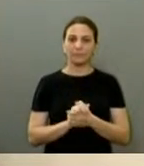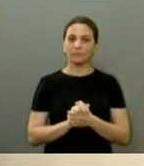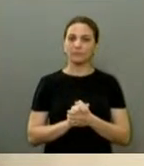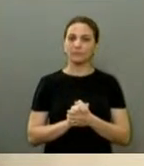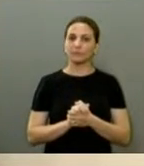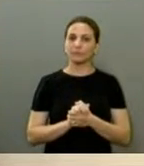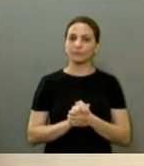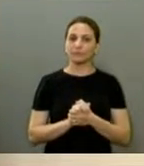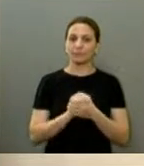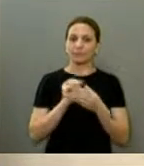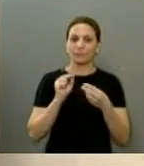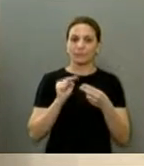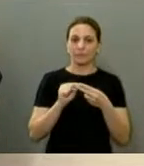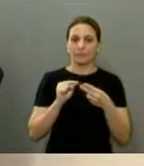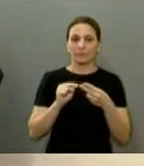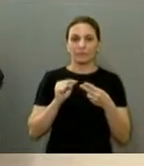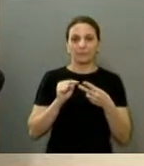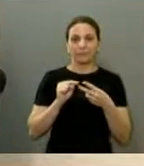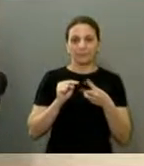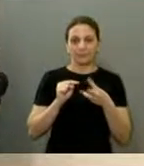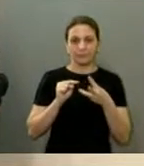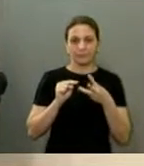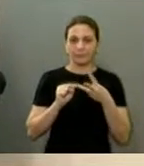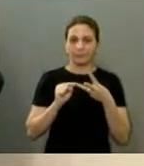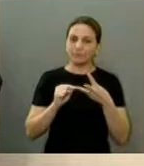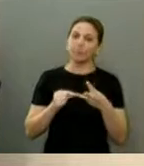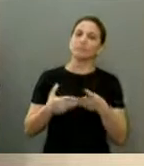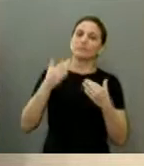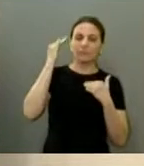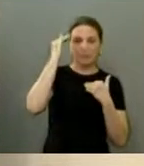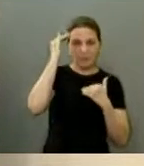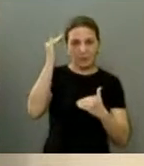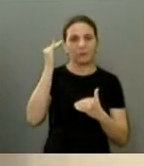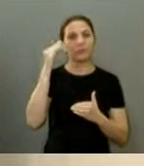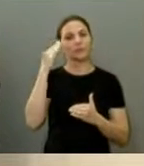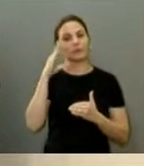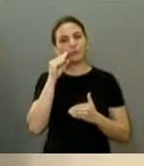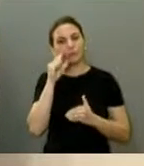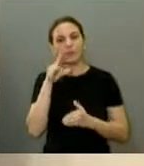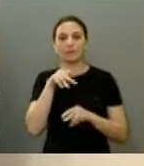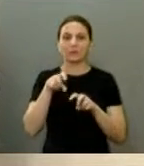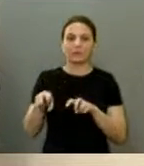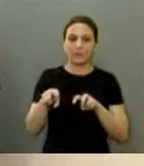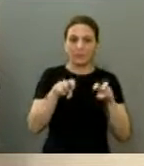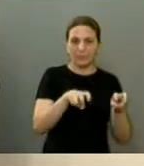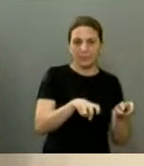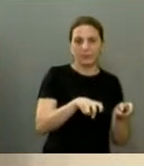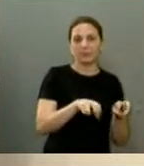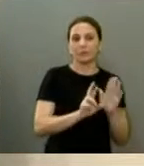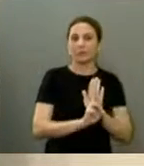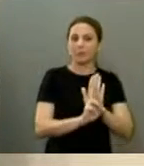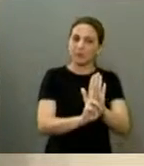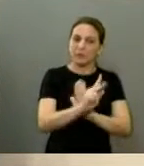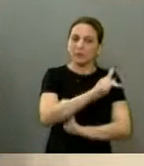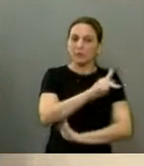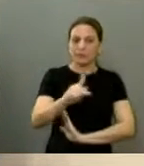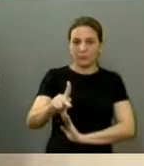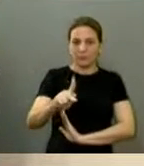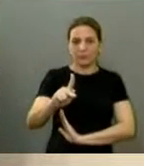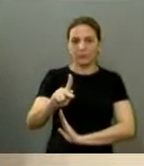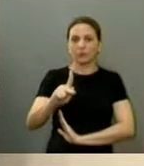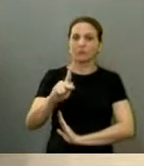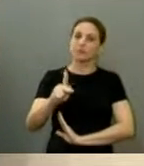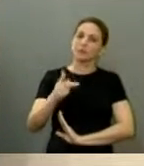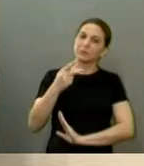Também queria agradecer aos funcionários da Câmara, queria agradecer à mesa, na figura do seu presidente, às vezes que